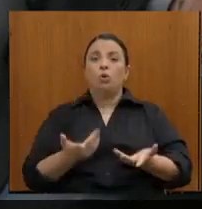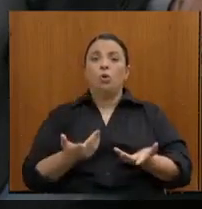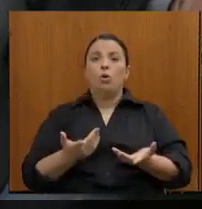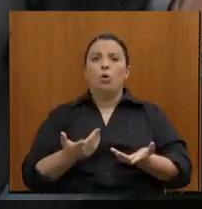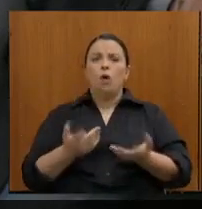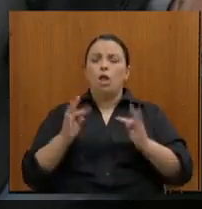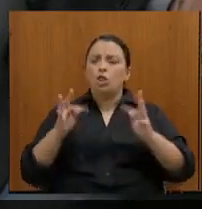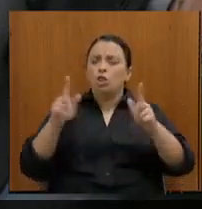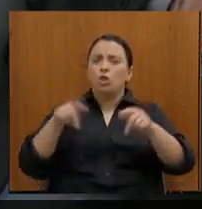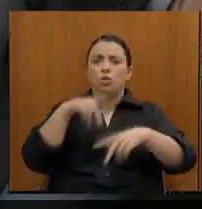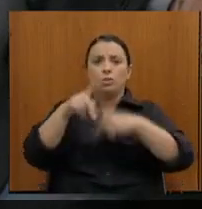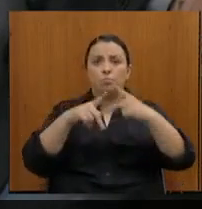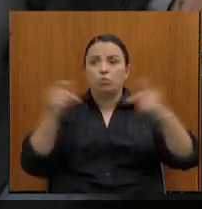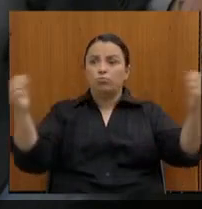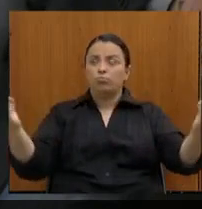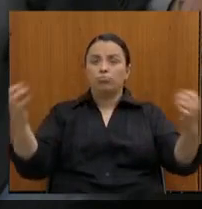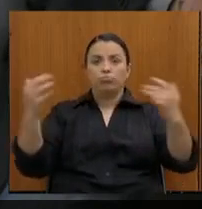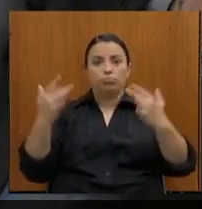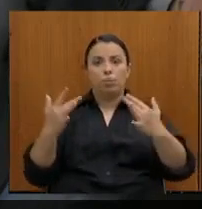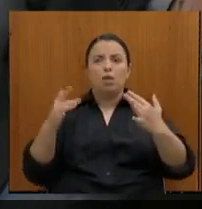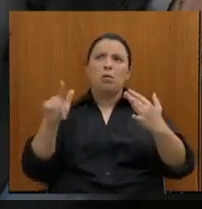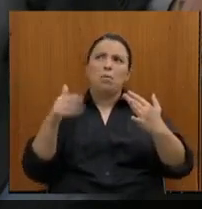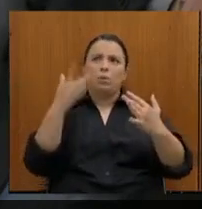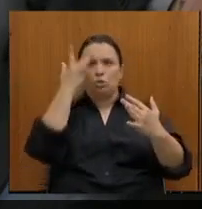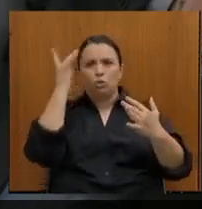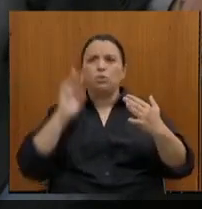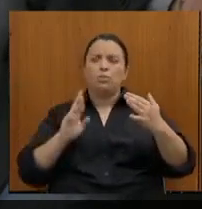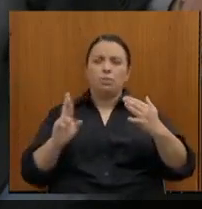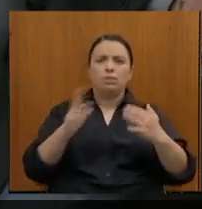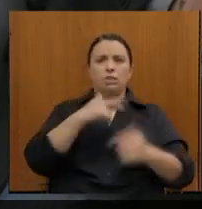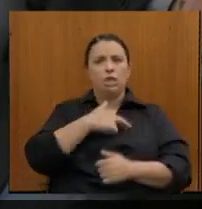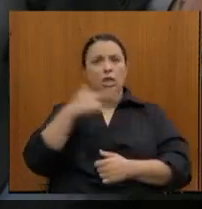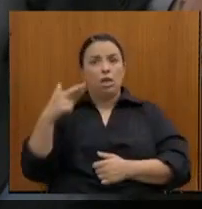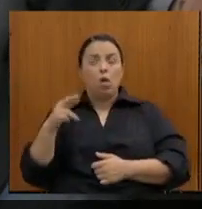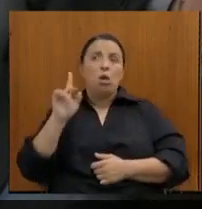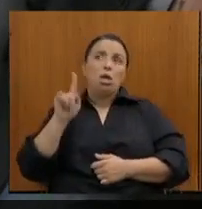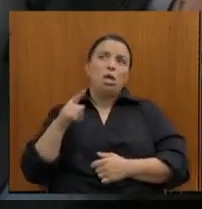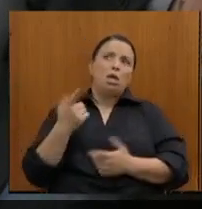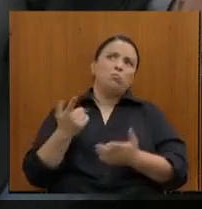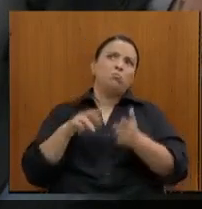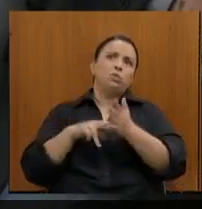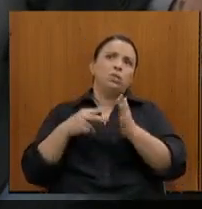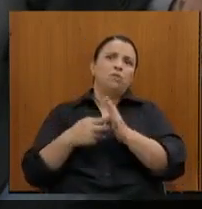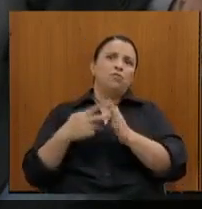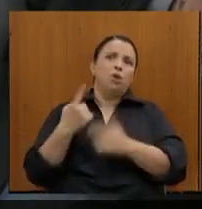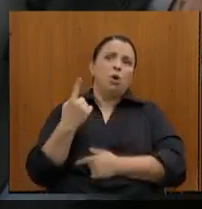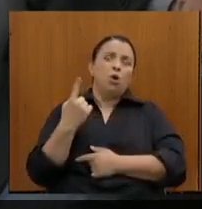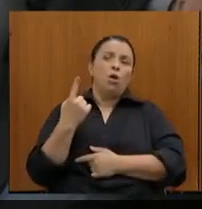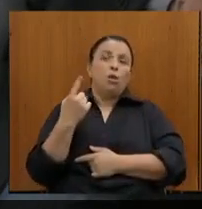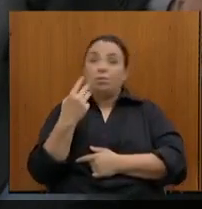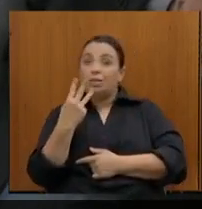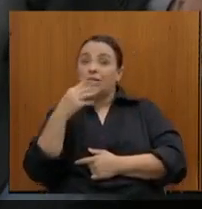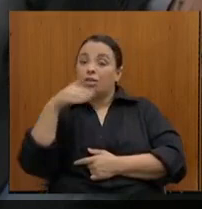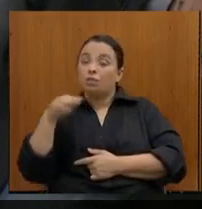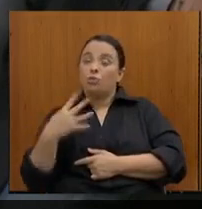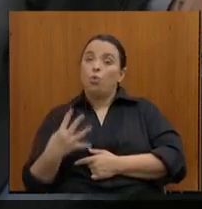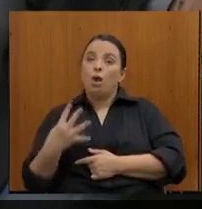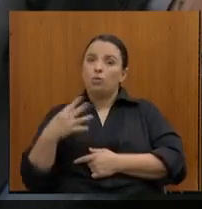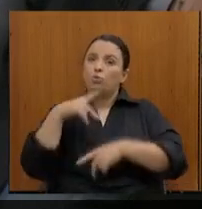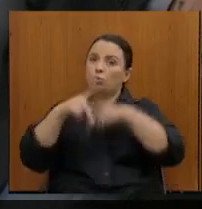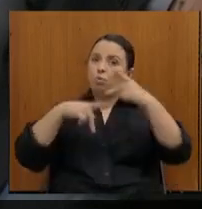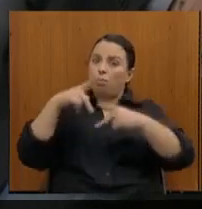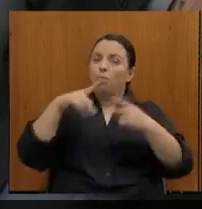religiões que representam três quatro da população mundial quando cobrou ações